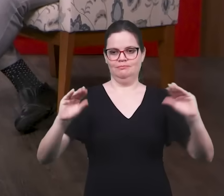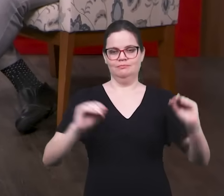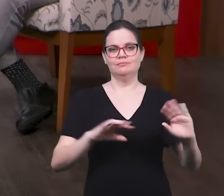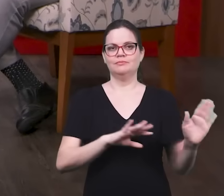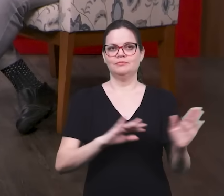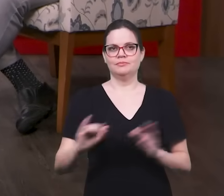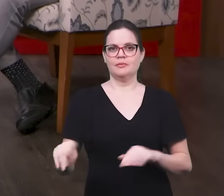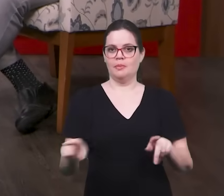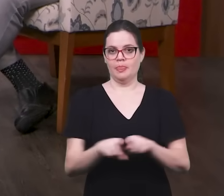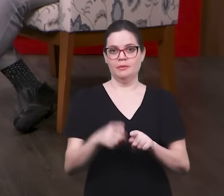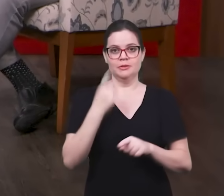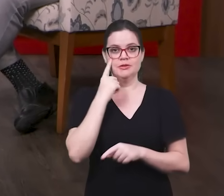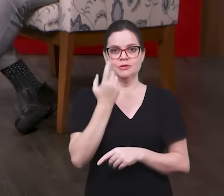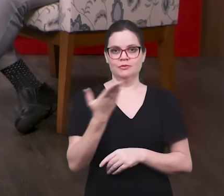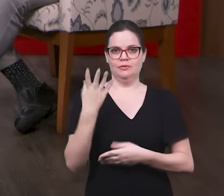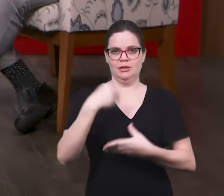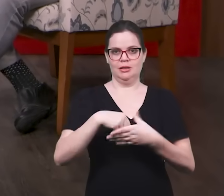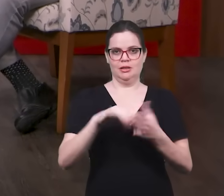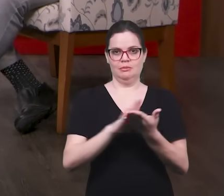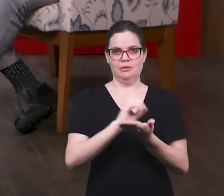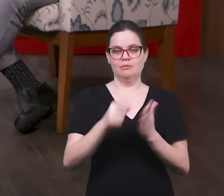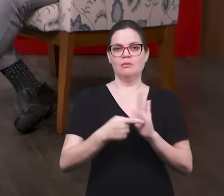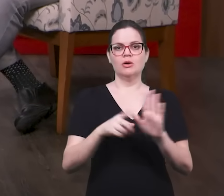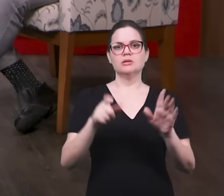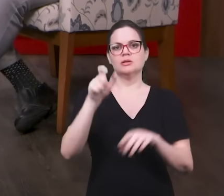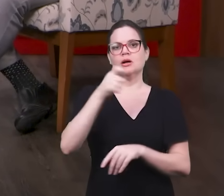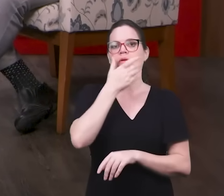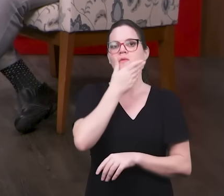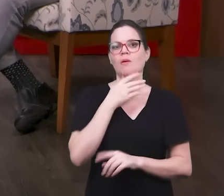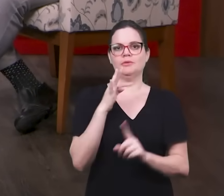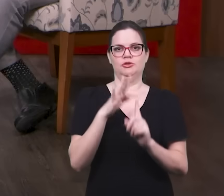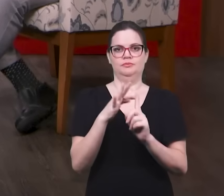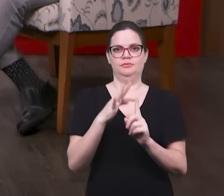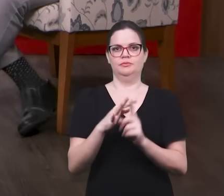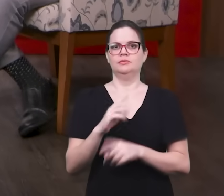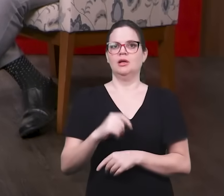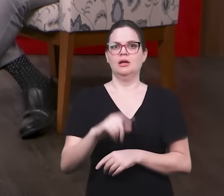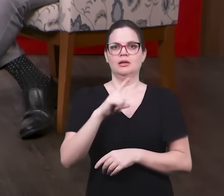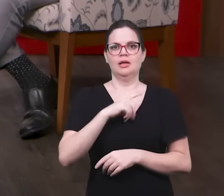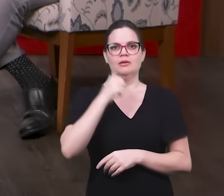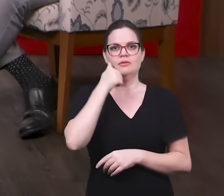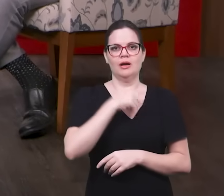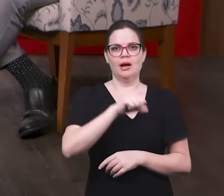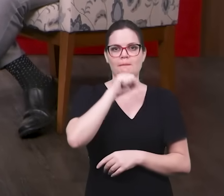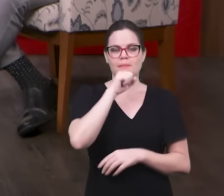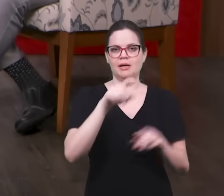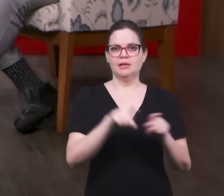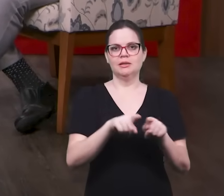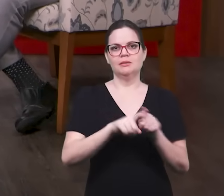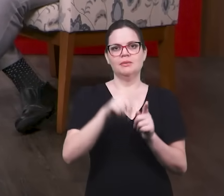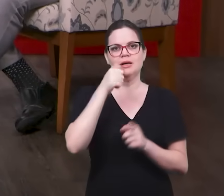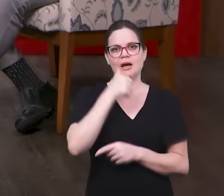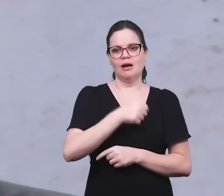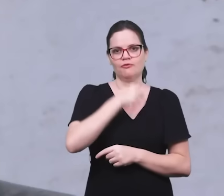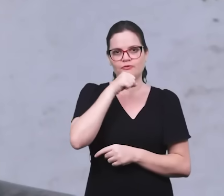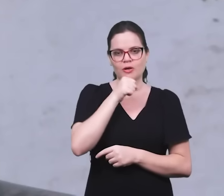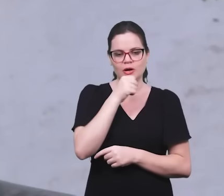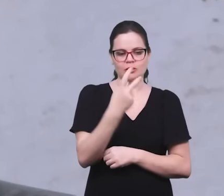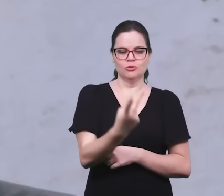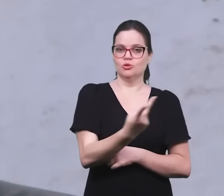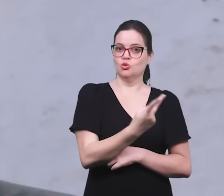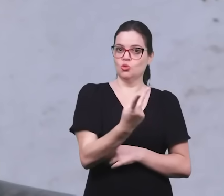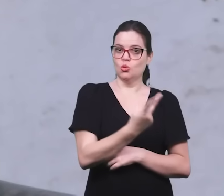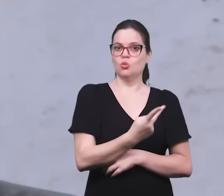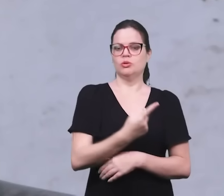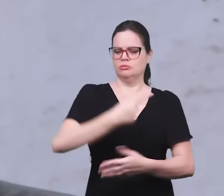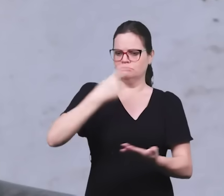pastor? No caso de Timóteo. Ele teve uma mãe e uma avó, Bom, né, totalmente comprometida muito